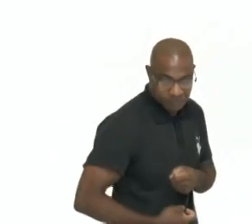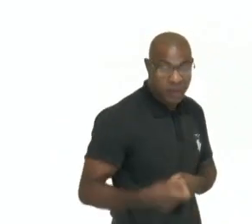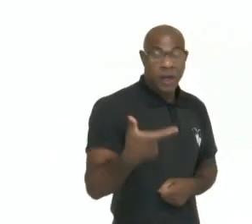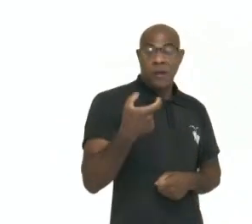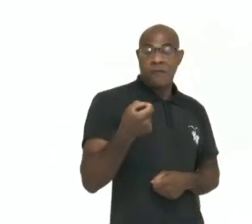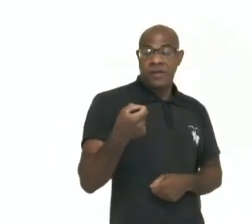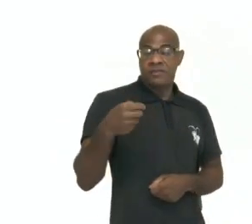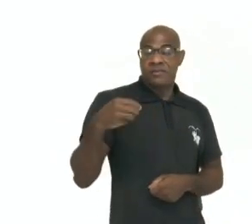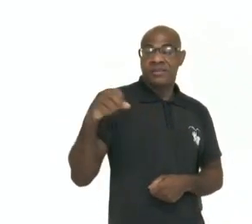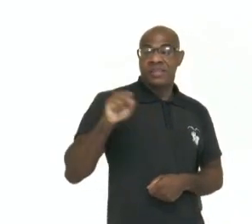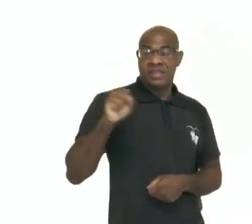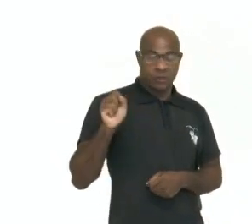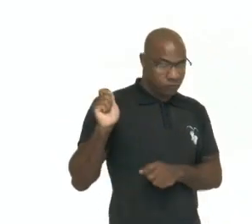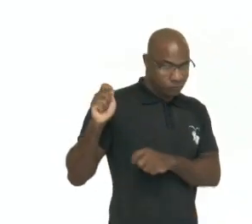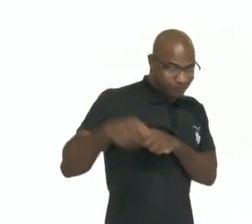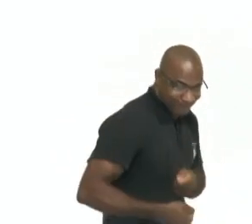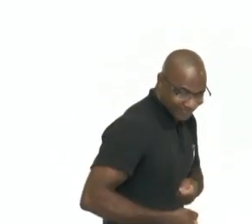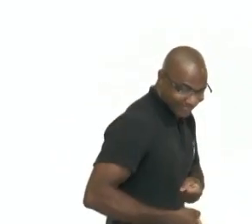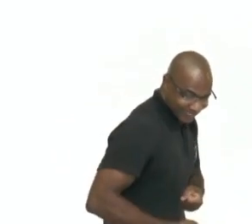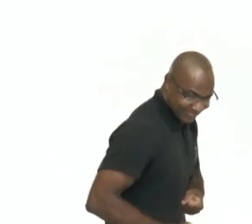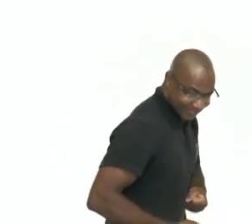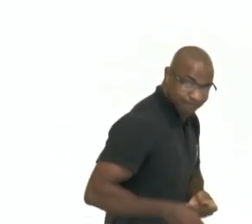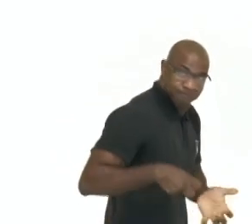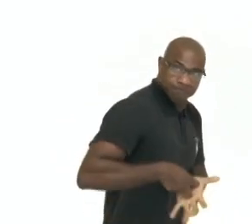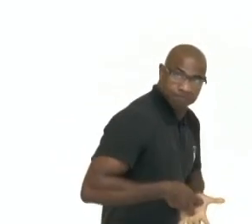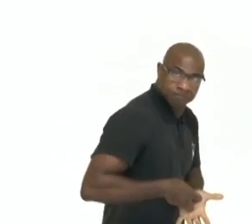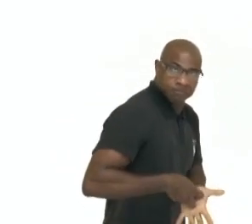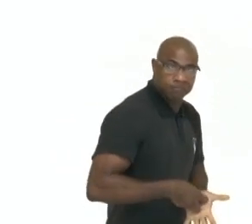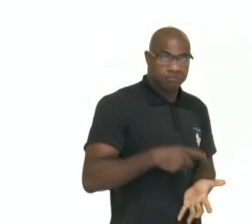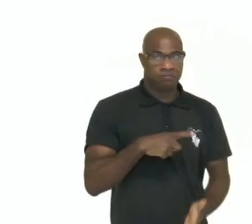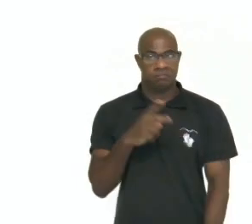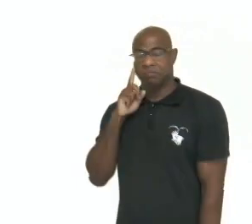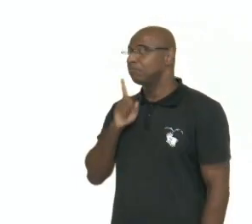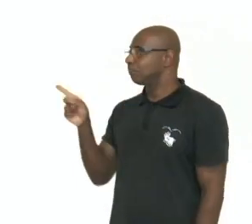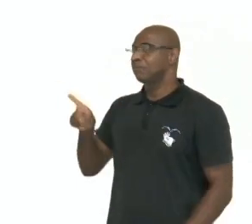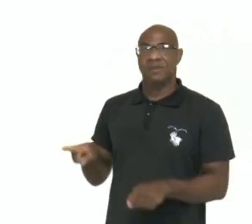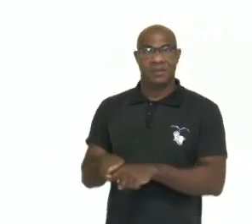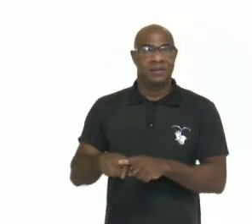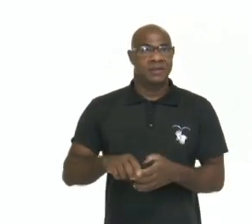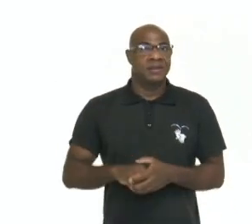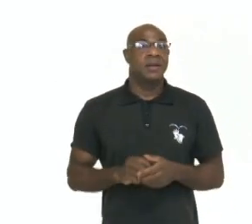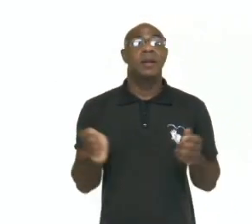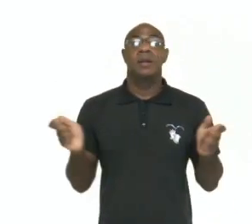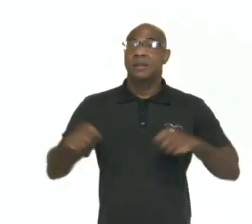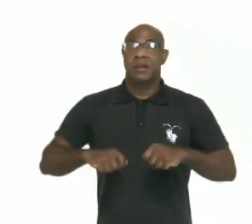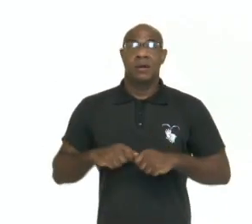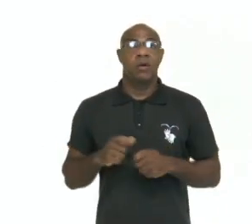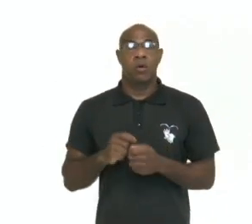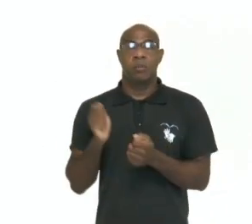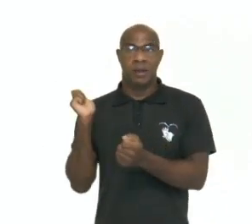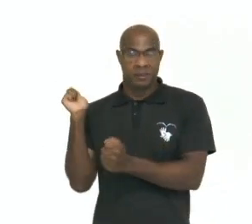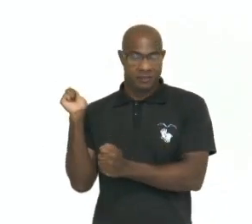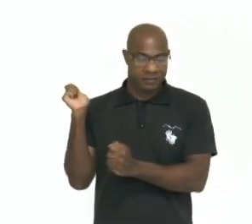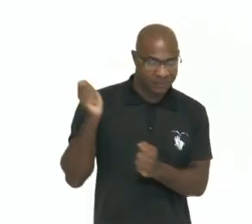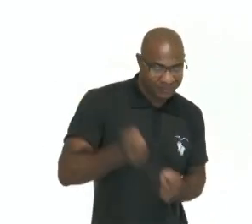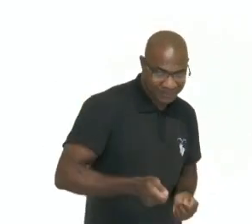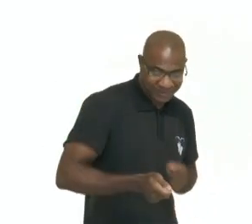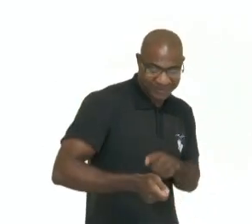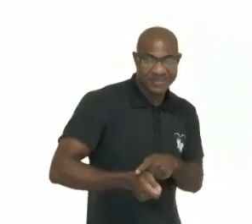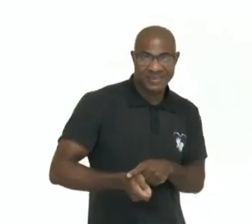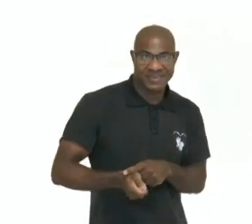segundos. É possível ainda aplicar um estrangulamento ou uma chave de braço até